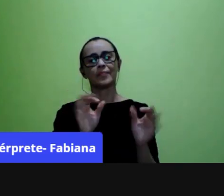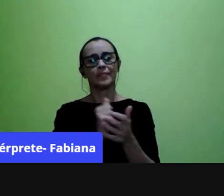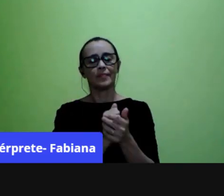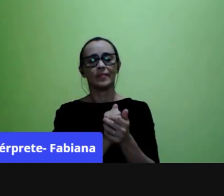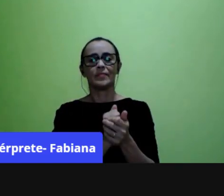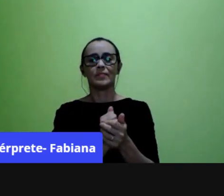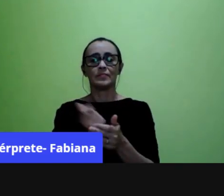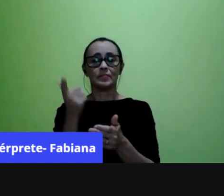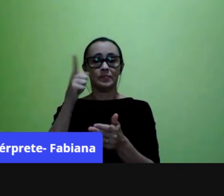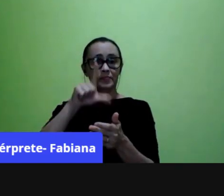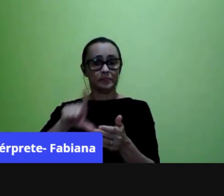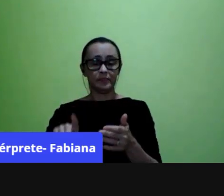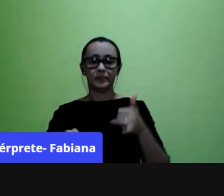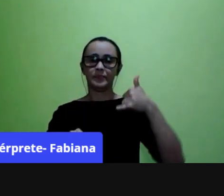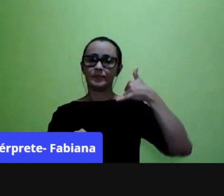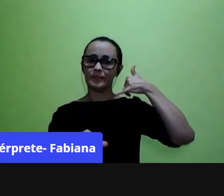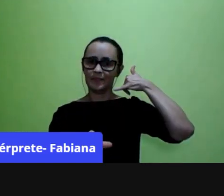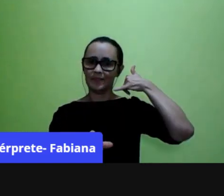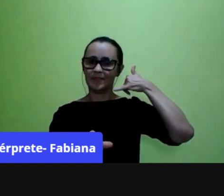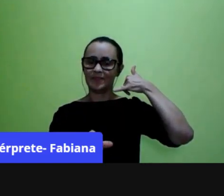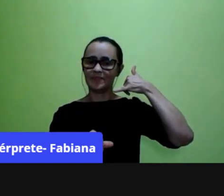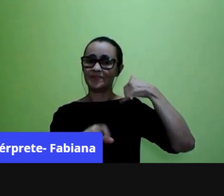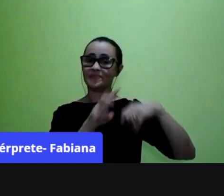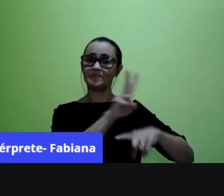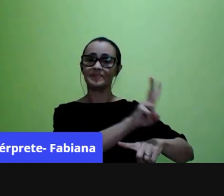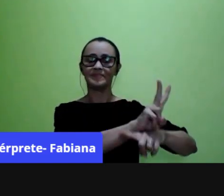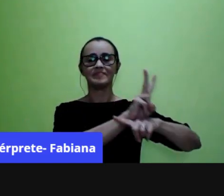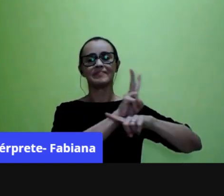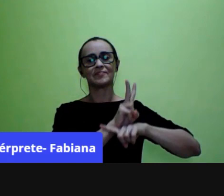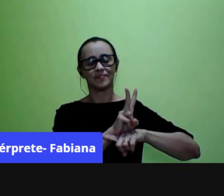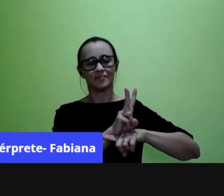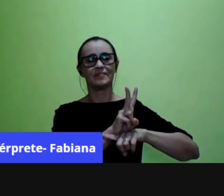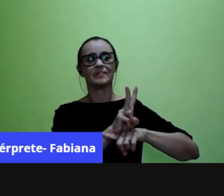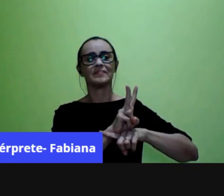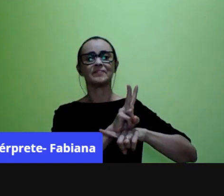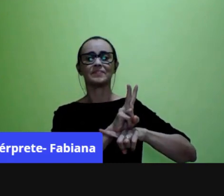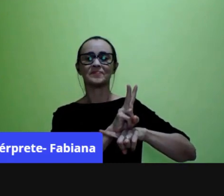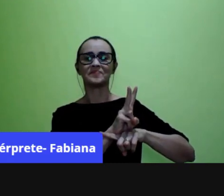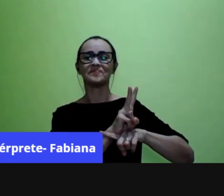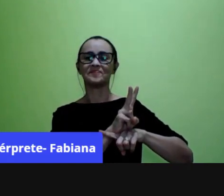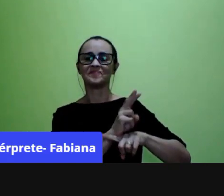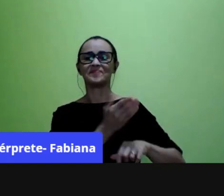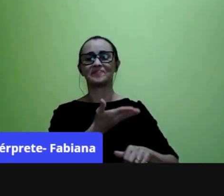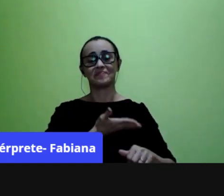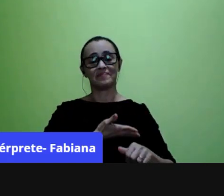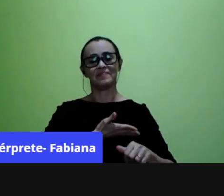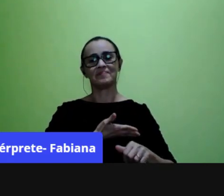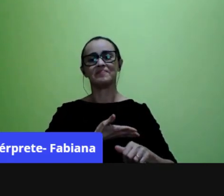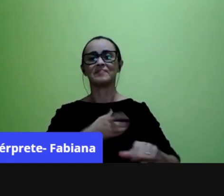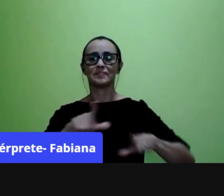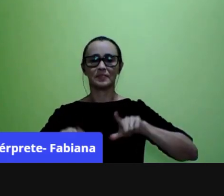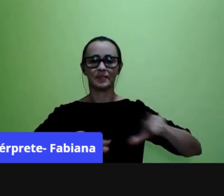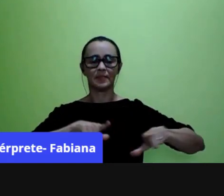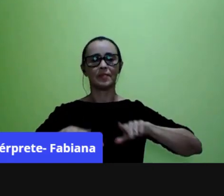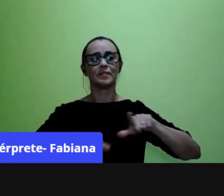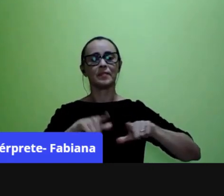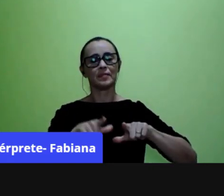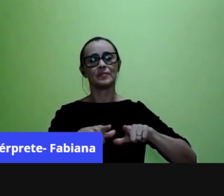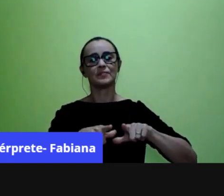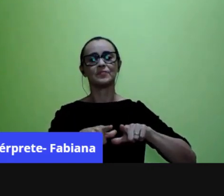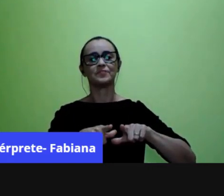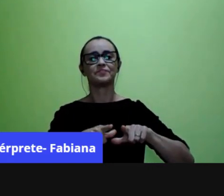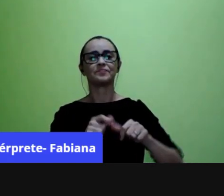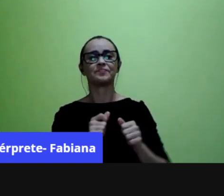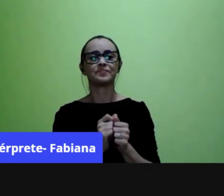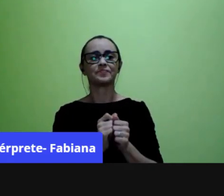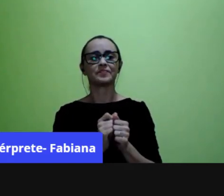aparelho celular, pega emprestado de alguém de casa, né? Da outra colega do serviço, pega um outro aparelho de celular